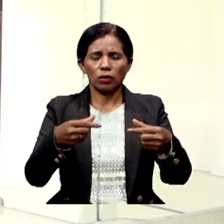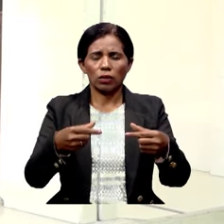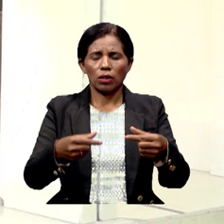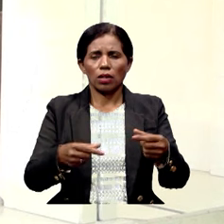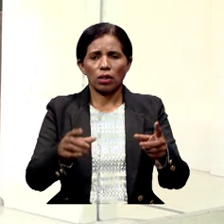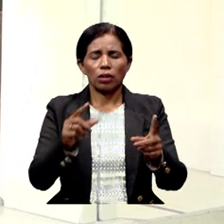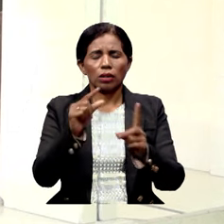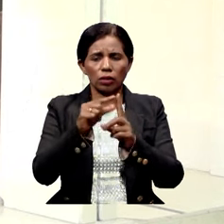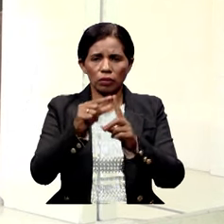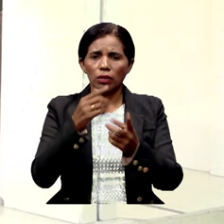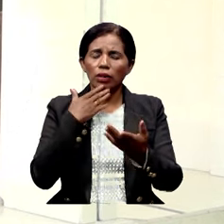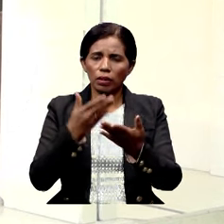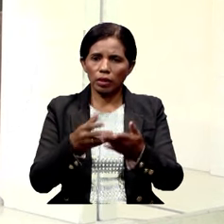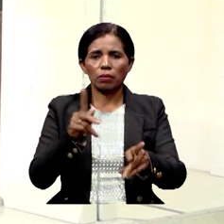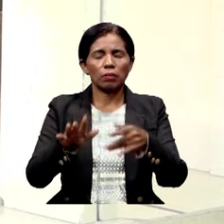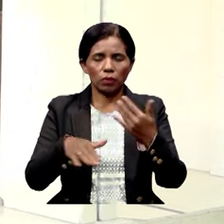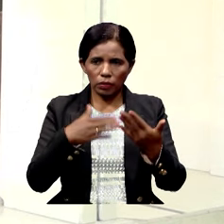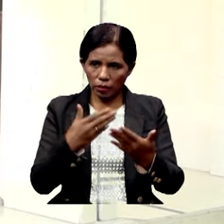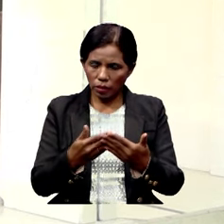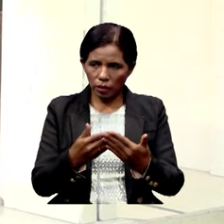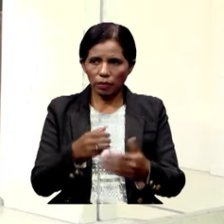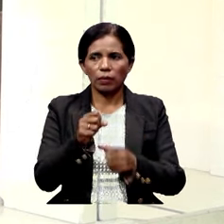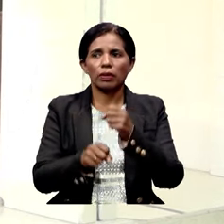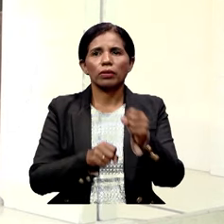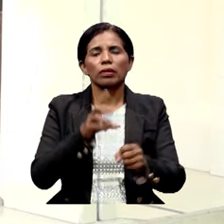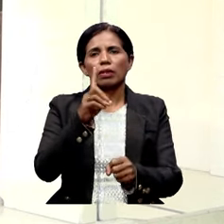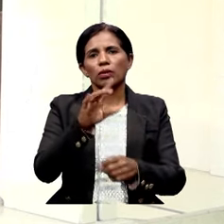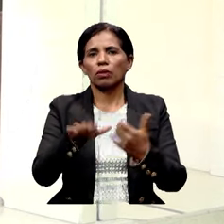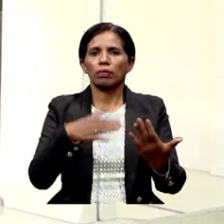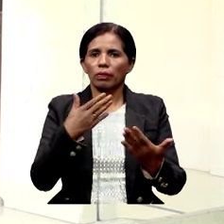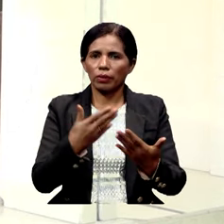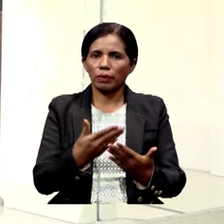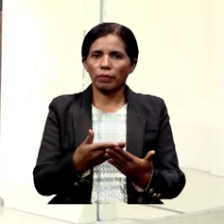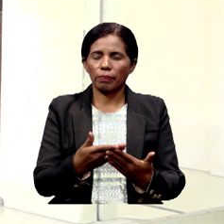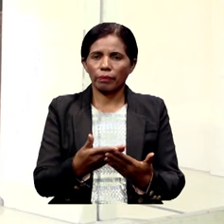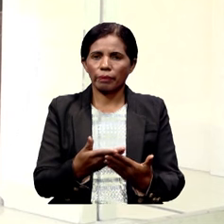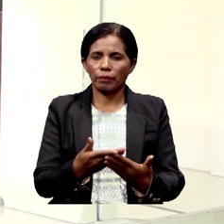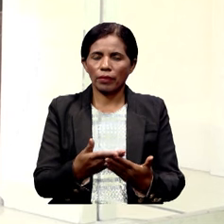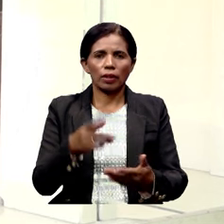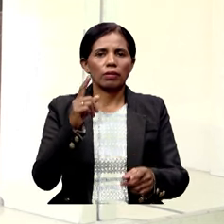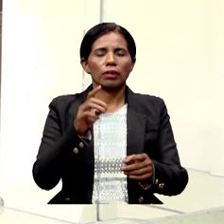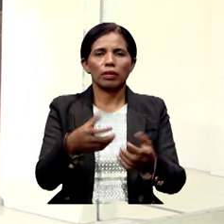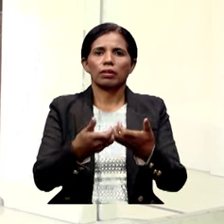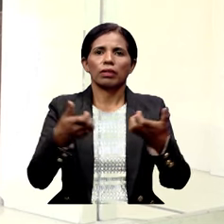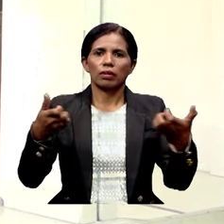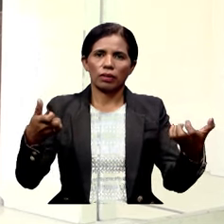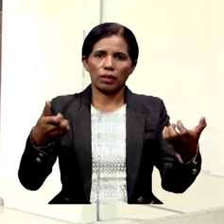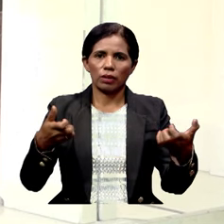ba itania sarani tomak ba itania sociedade sira para atu se susi